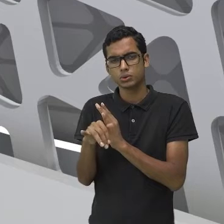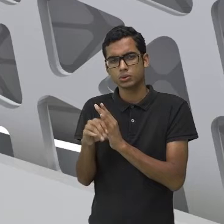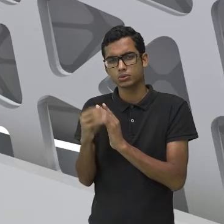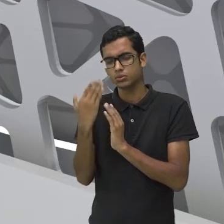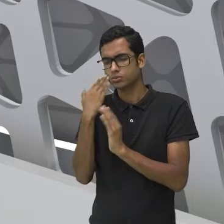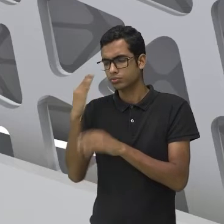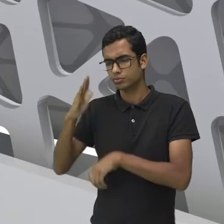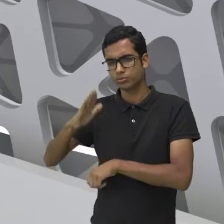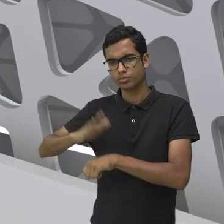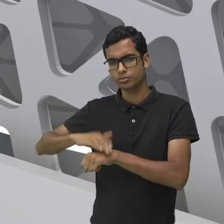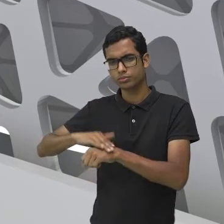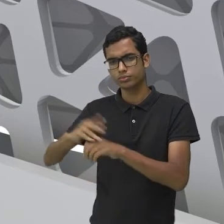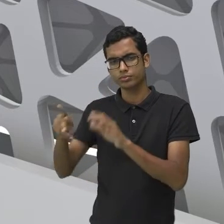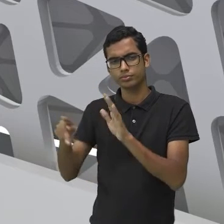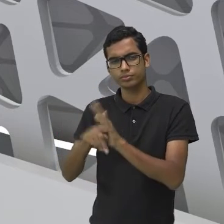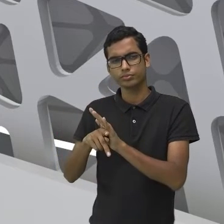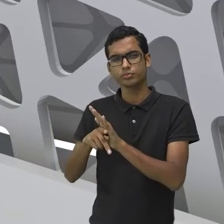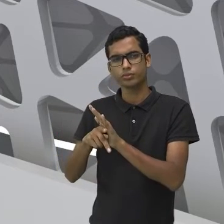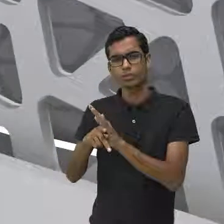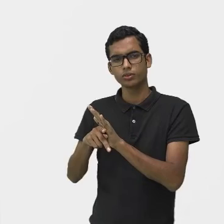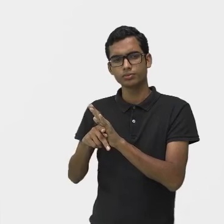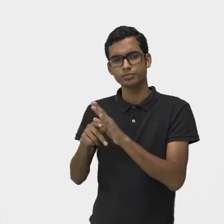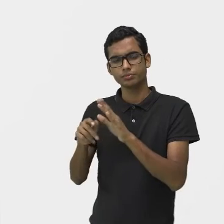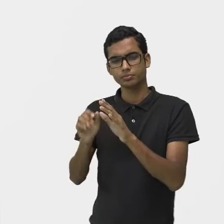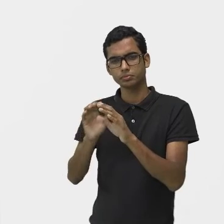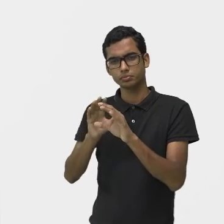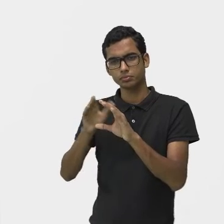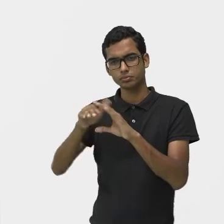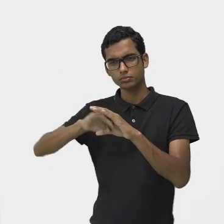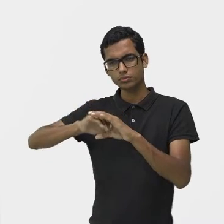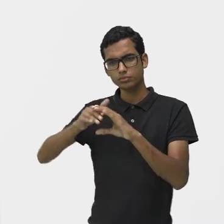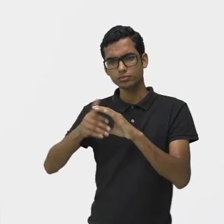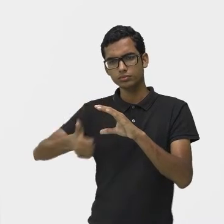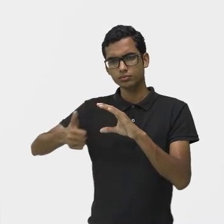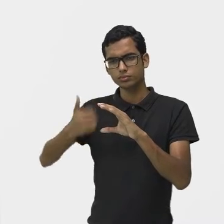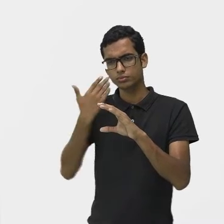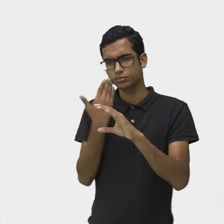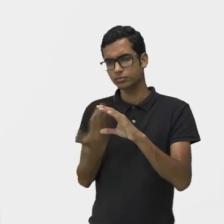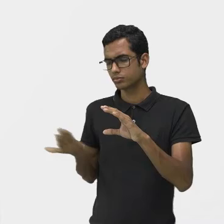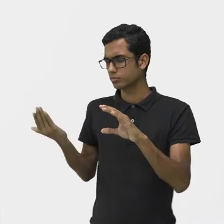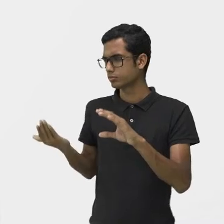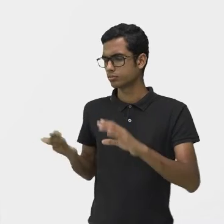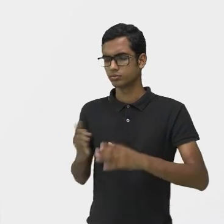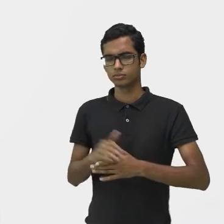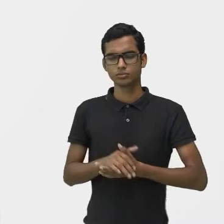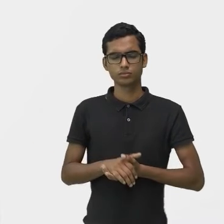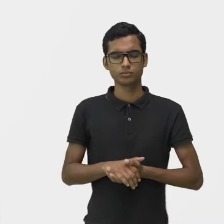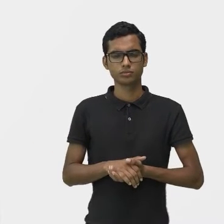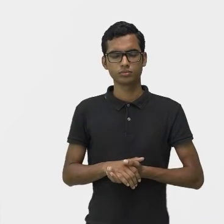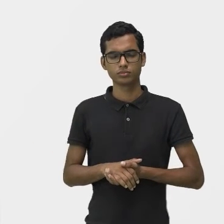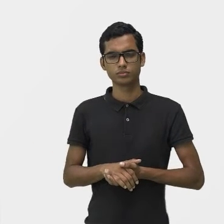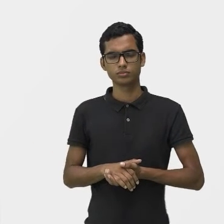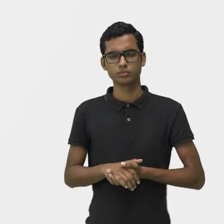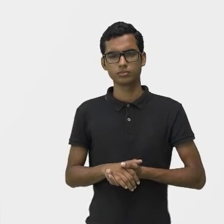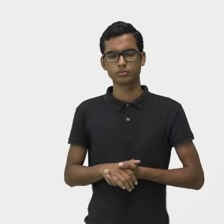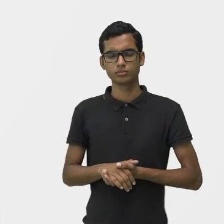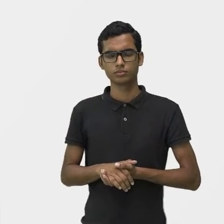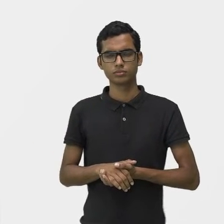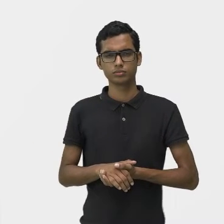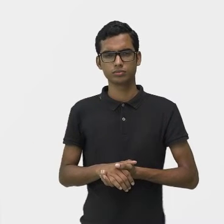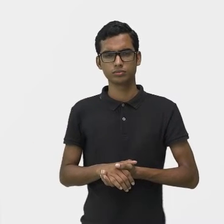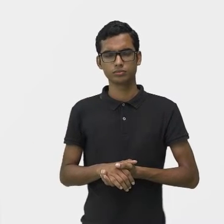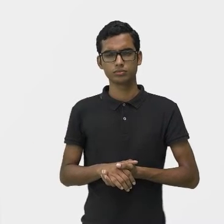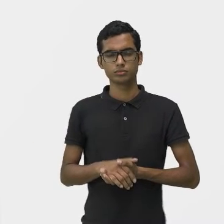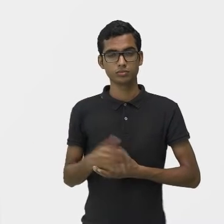as propriedades dos espelhos esféricos. Primeira propriedade, primeiro raio notável, né?